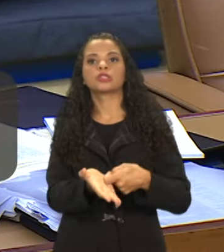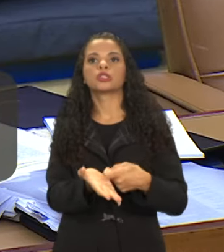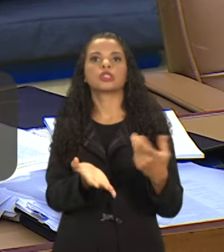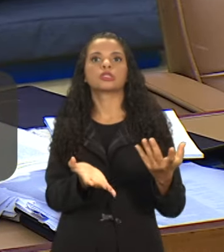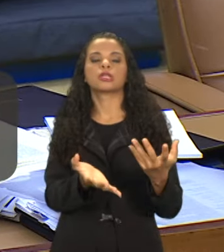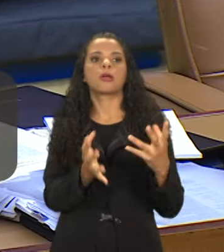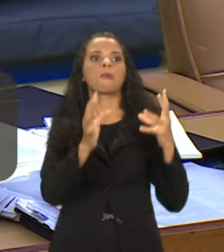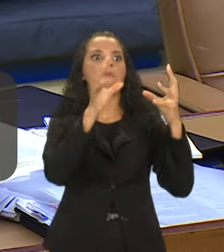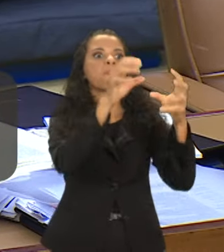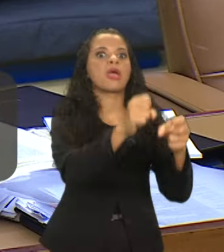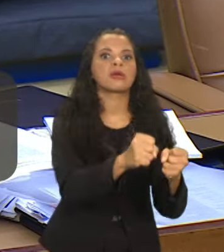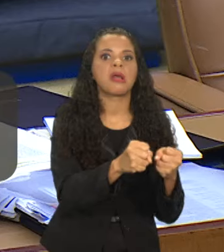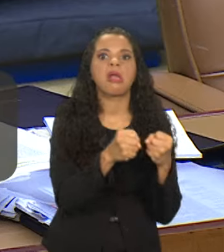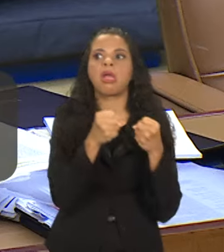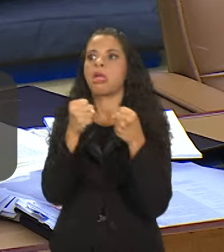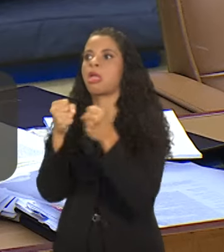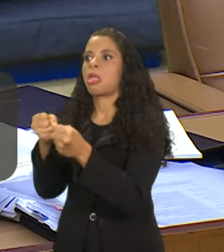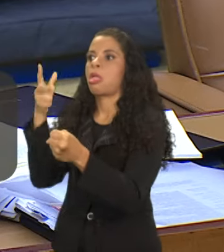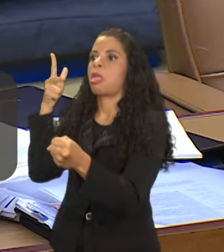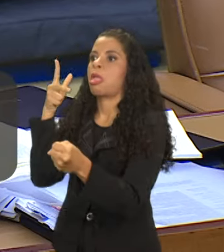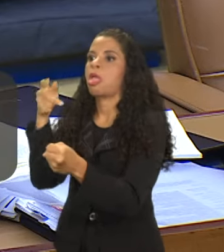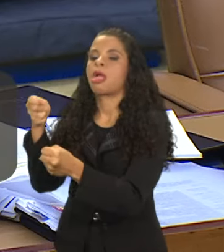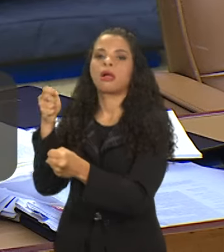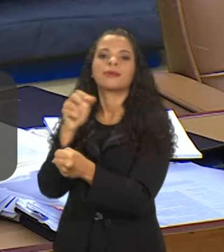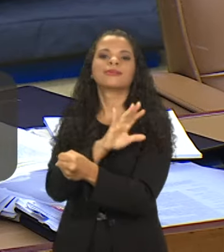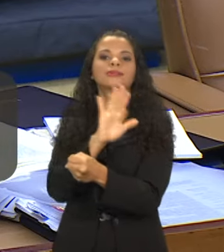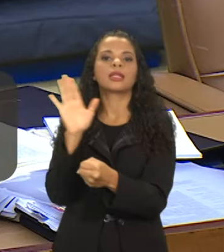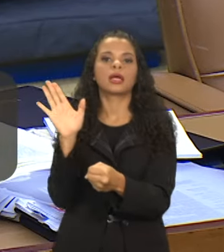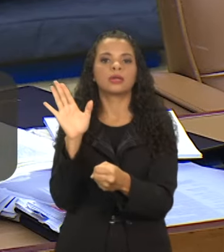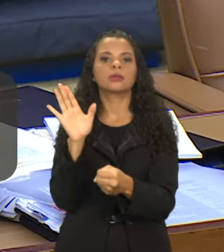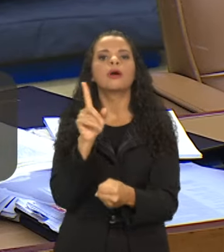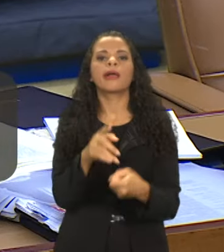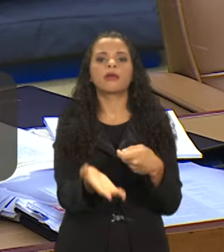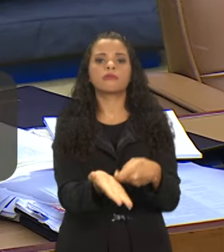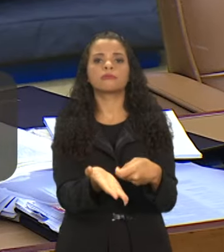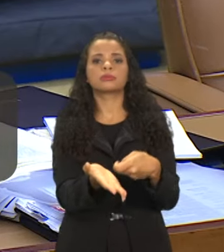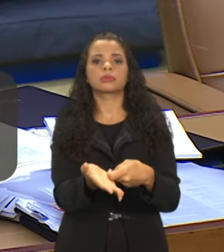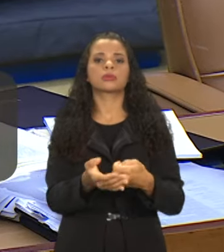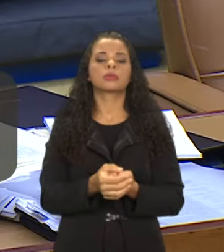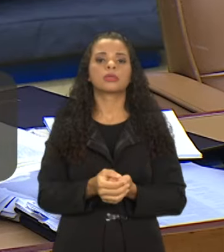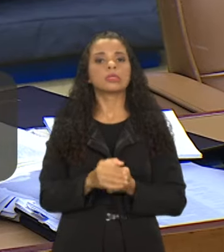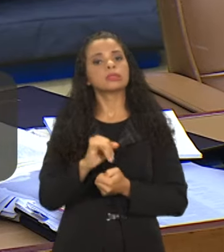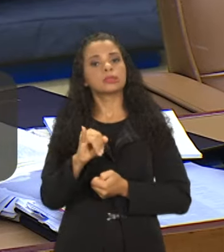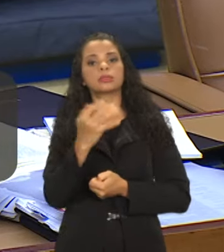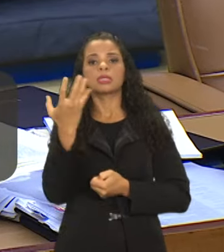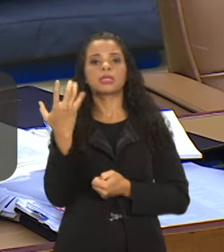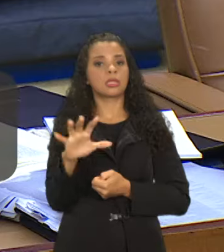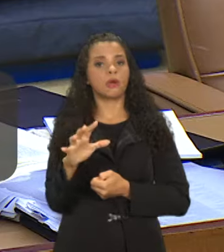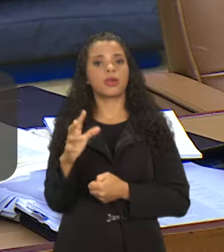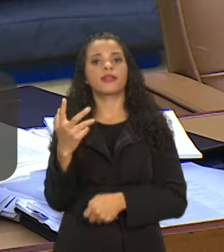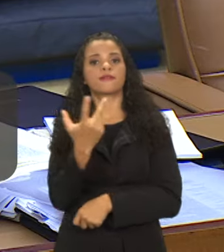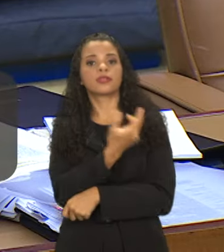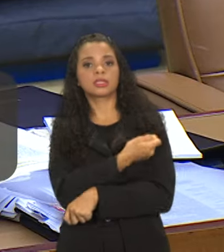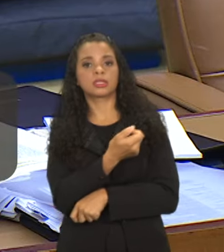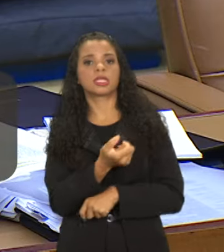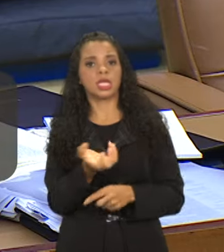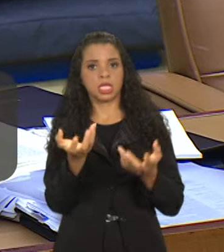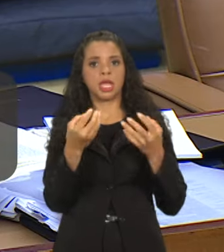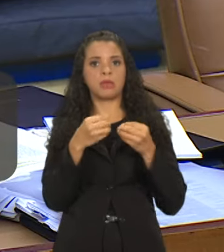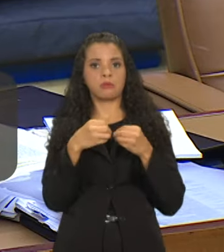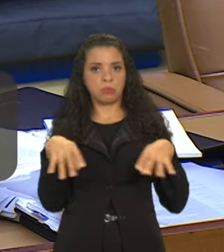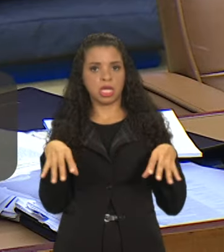pessoa, vacinar, não. É compulsoriedade. A pessoa não quer se vacinar, ela quer se prejudicar, mas ela não